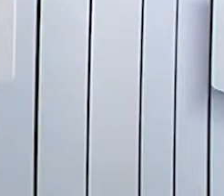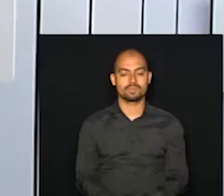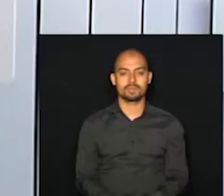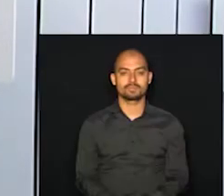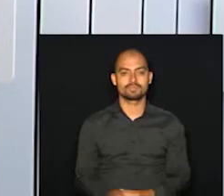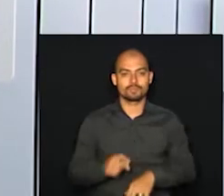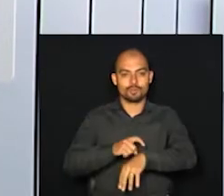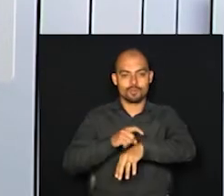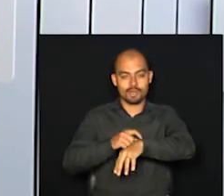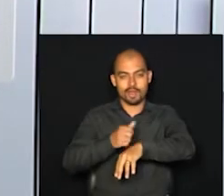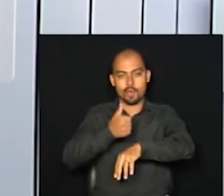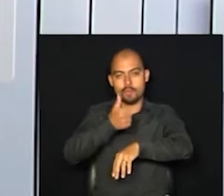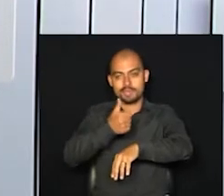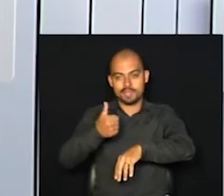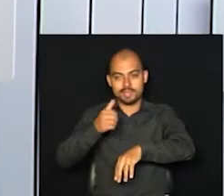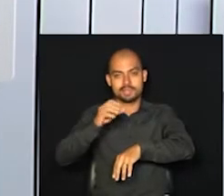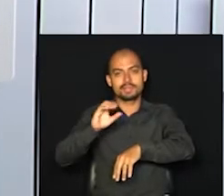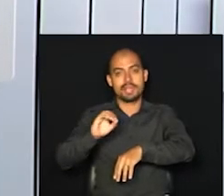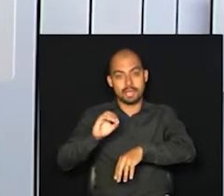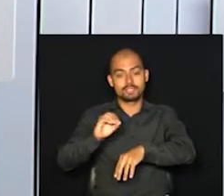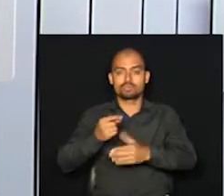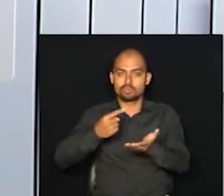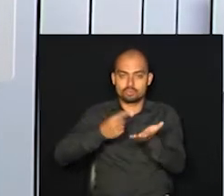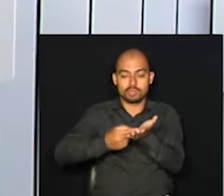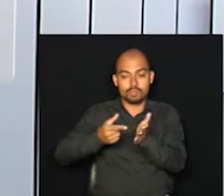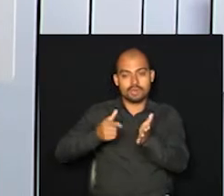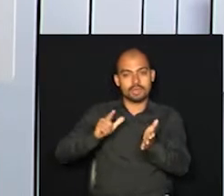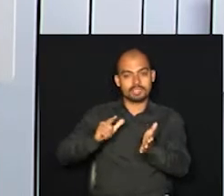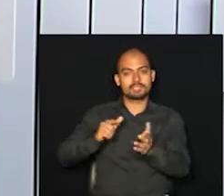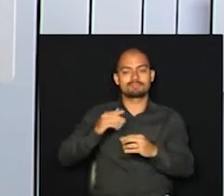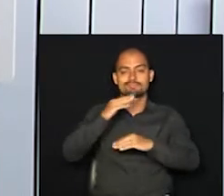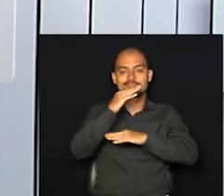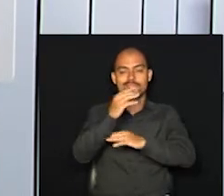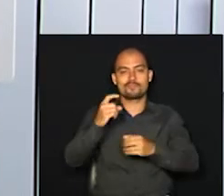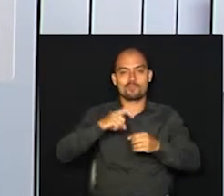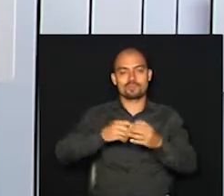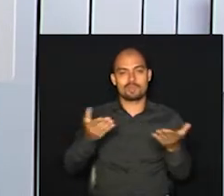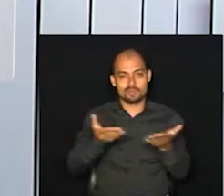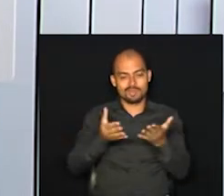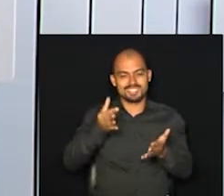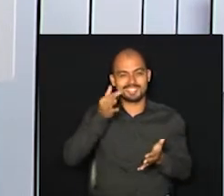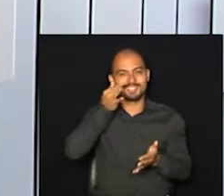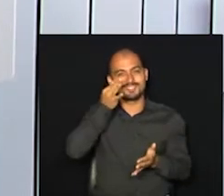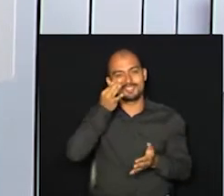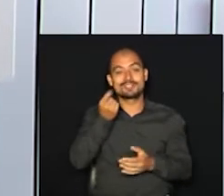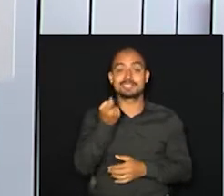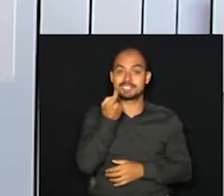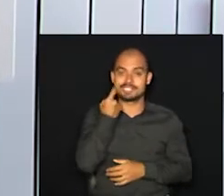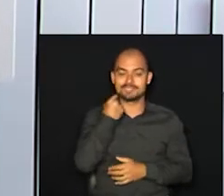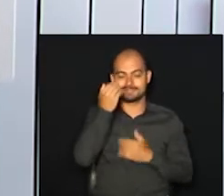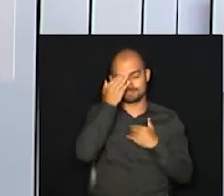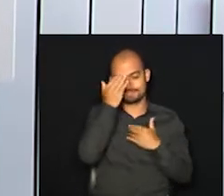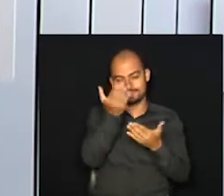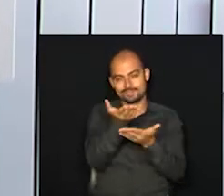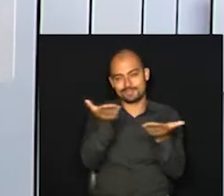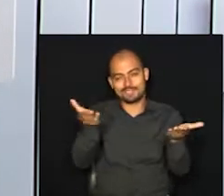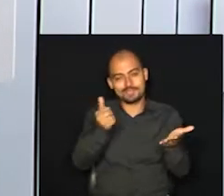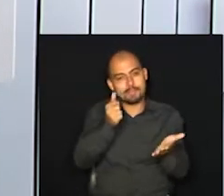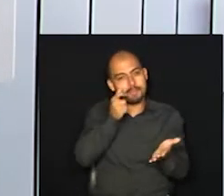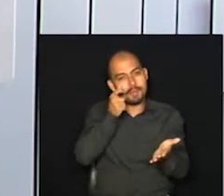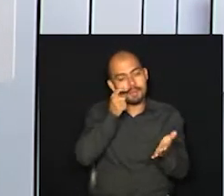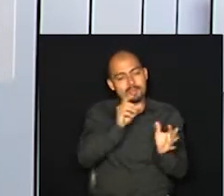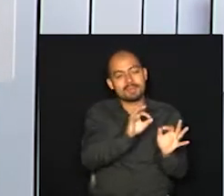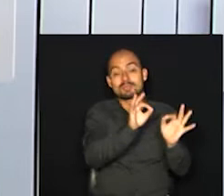Uma hora e 10 minutos, como combinado, Câmara Total de volta ao vivo nesta sexta-feira. Muito obrigado pela sua companhia